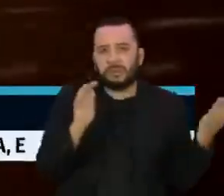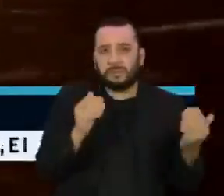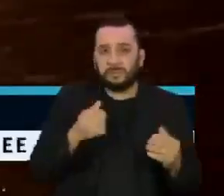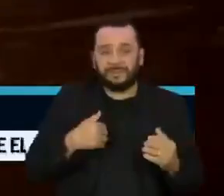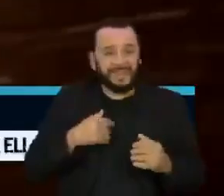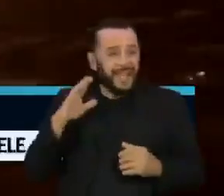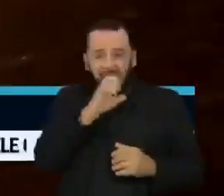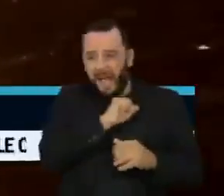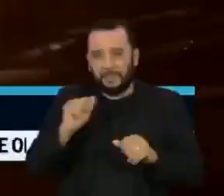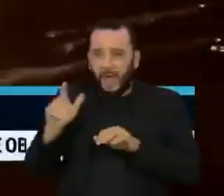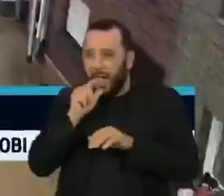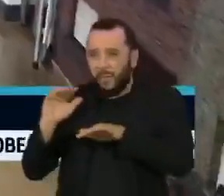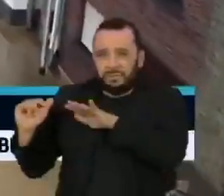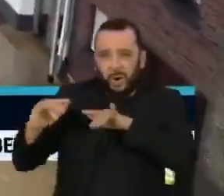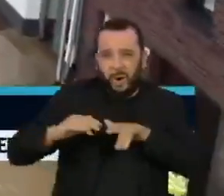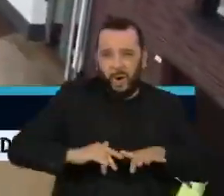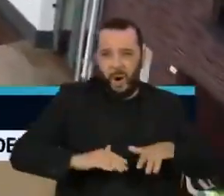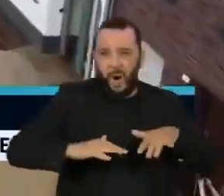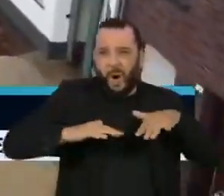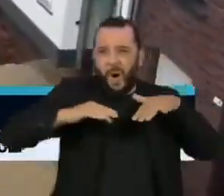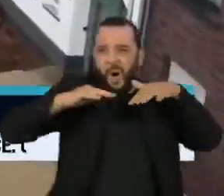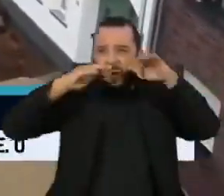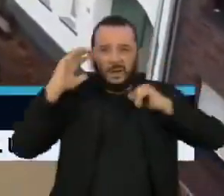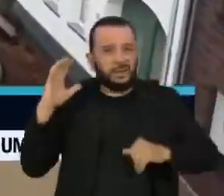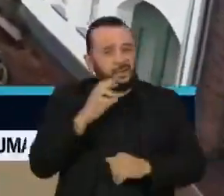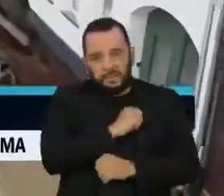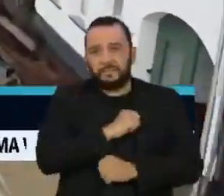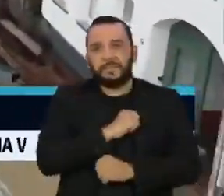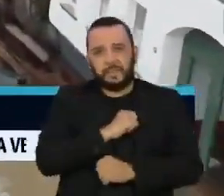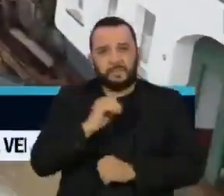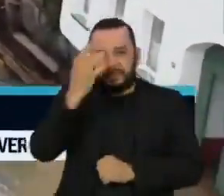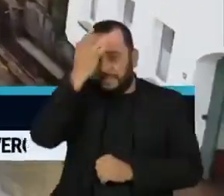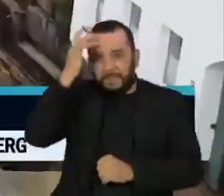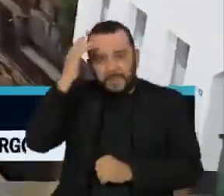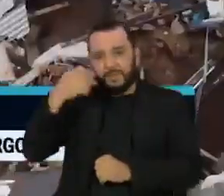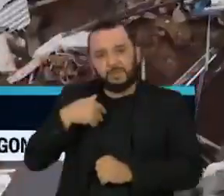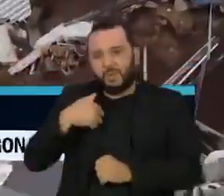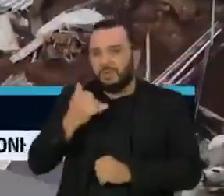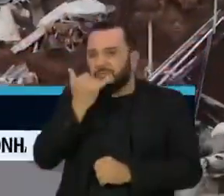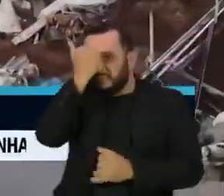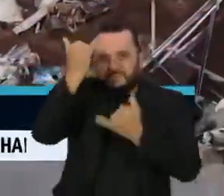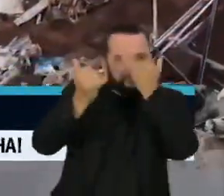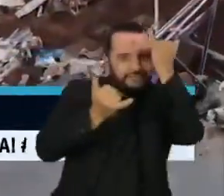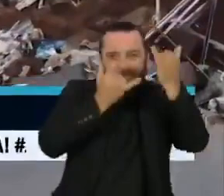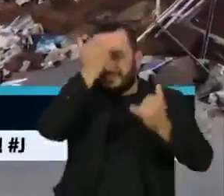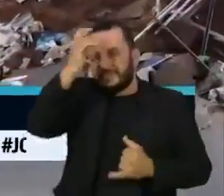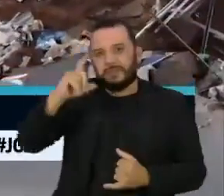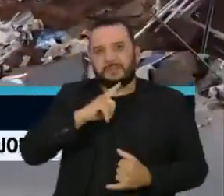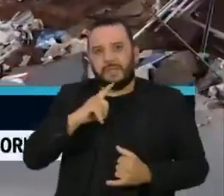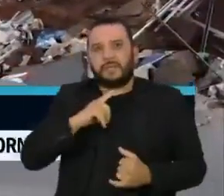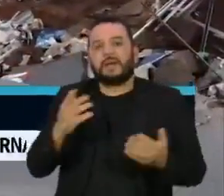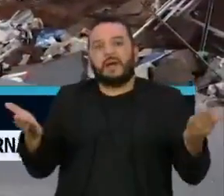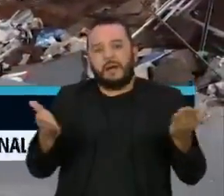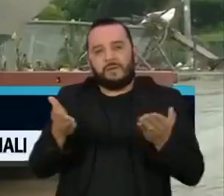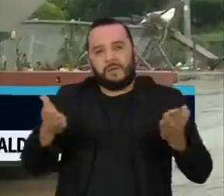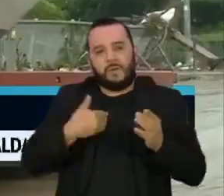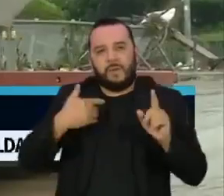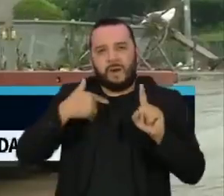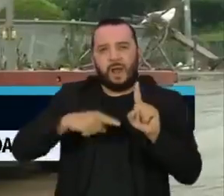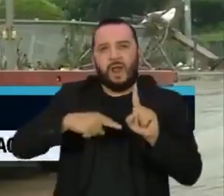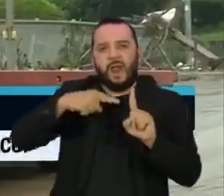pediram muita gente desse abrigará tempo termice agora que novas tragédias possam se repetir com o aumento da temperatura